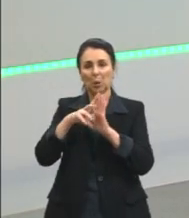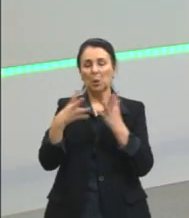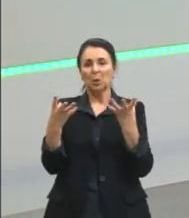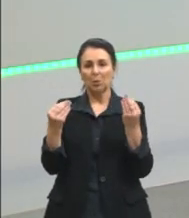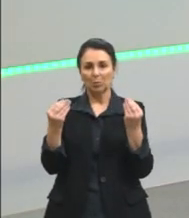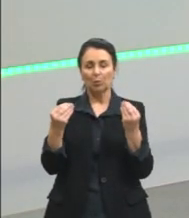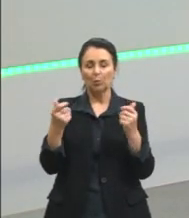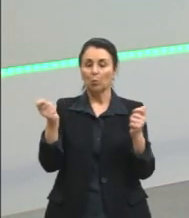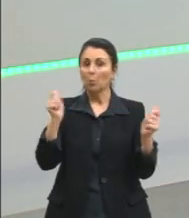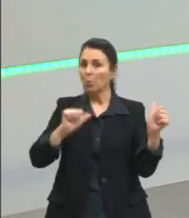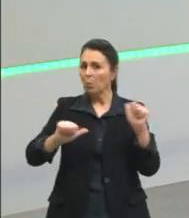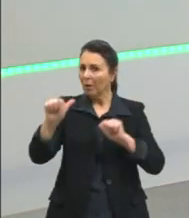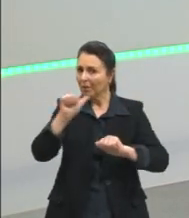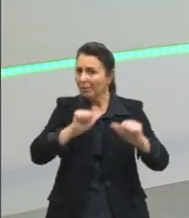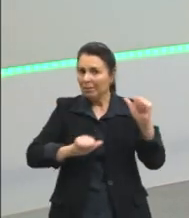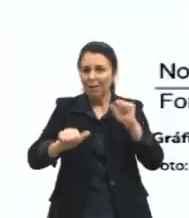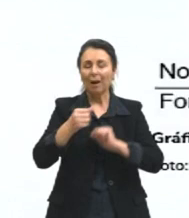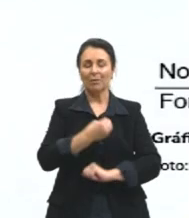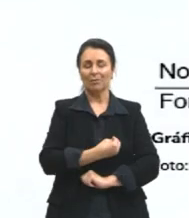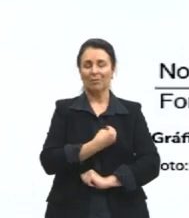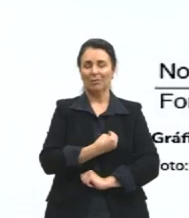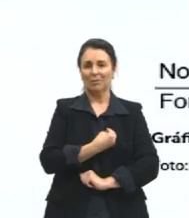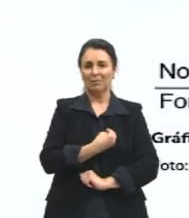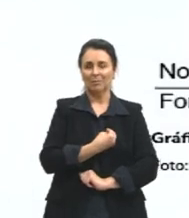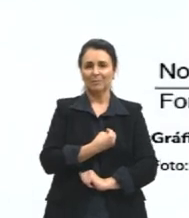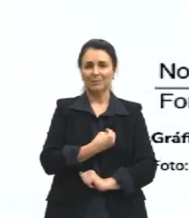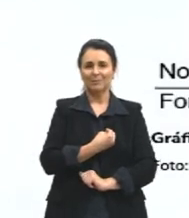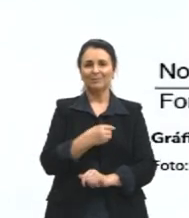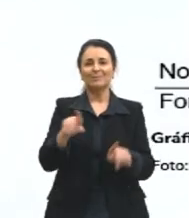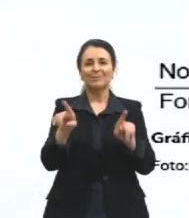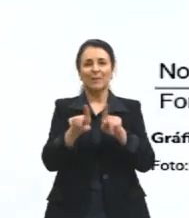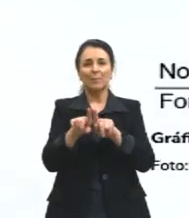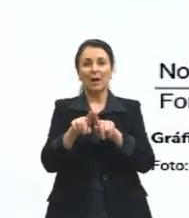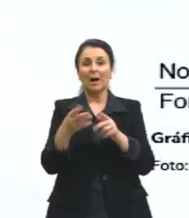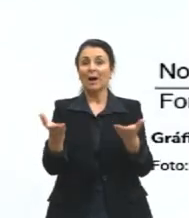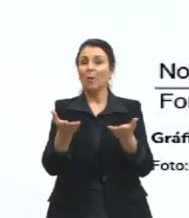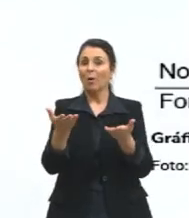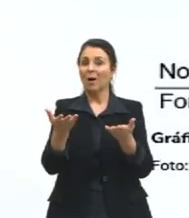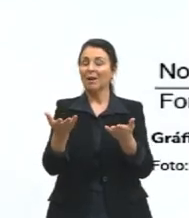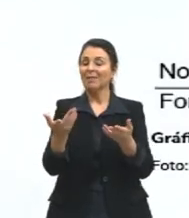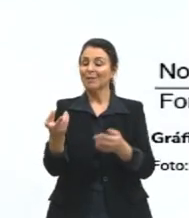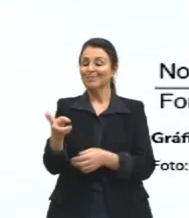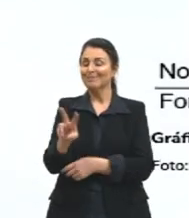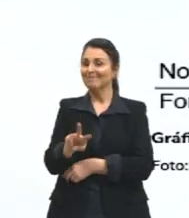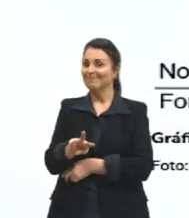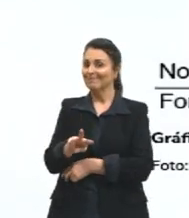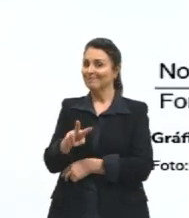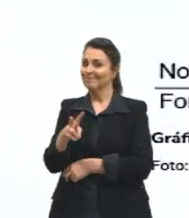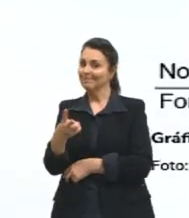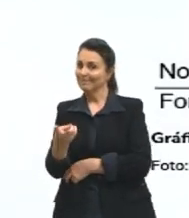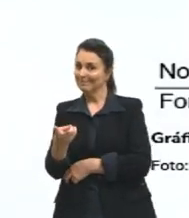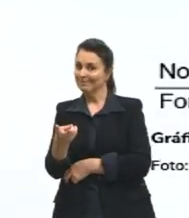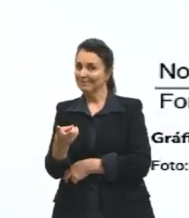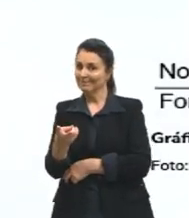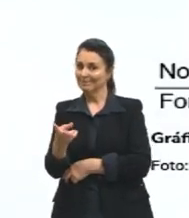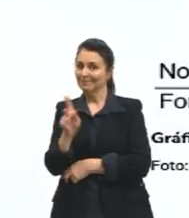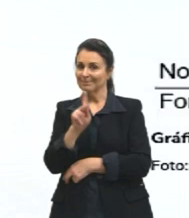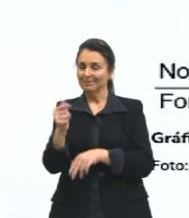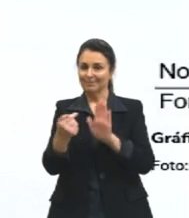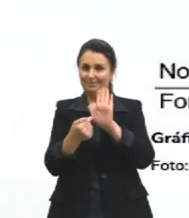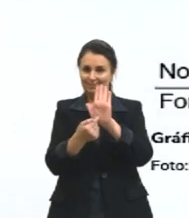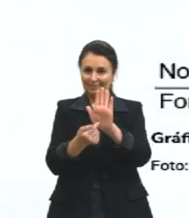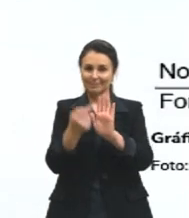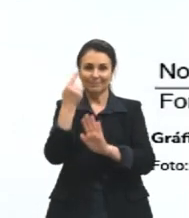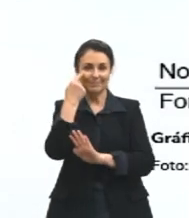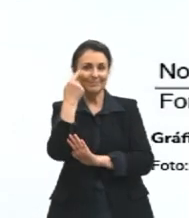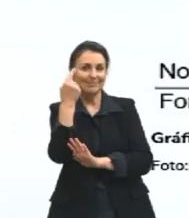Com qualidade. Aqui é um contraponto, professor Lucas, a gente tem que colocar, né, o contraponto. Ó, vocês